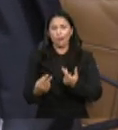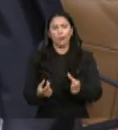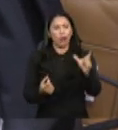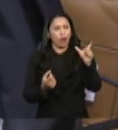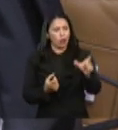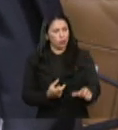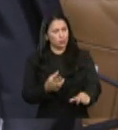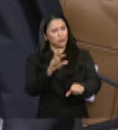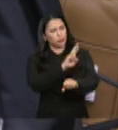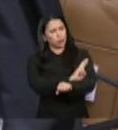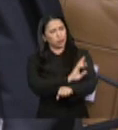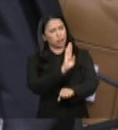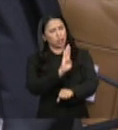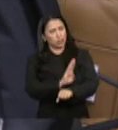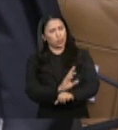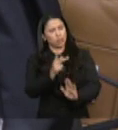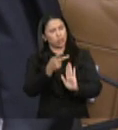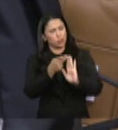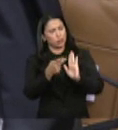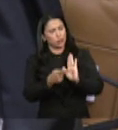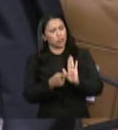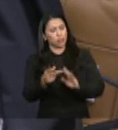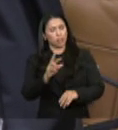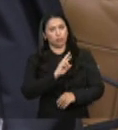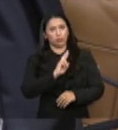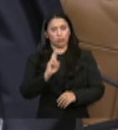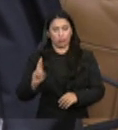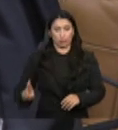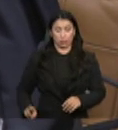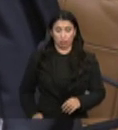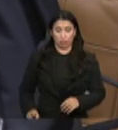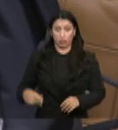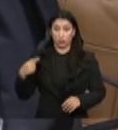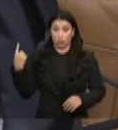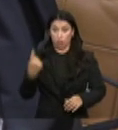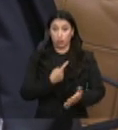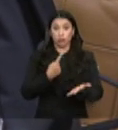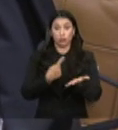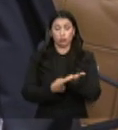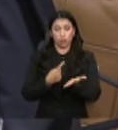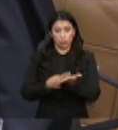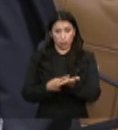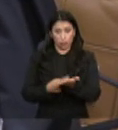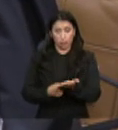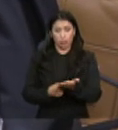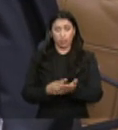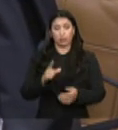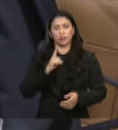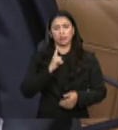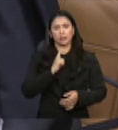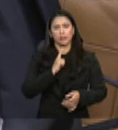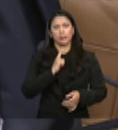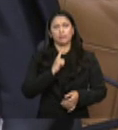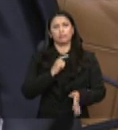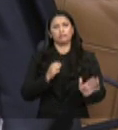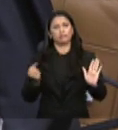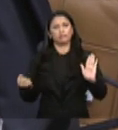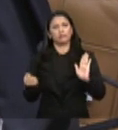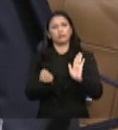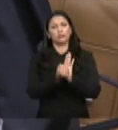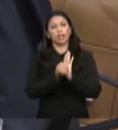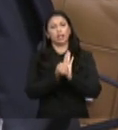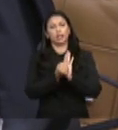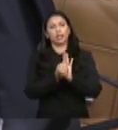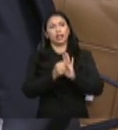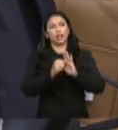o projeto republicano nossos compromissos estão inscritos no mármore que faz